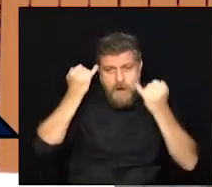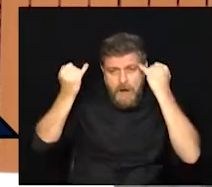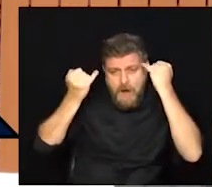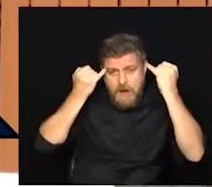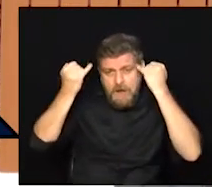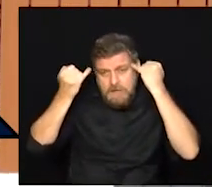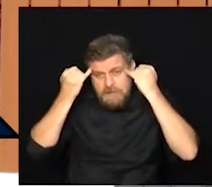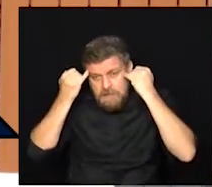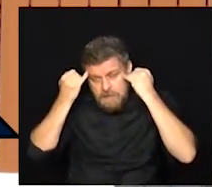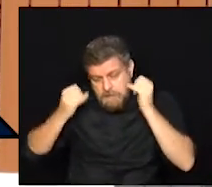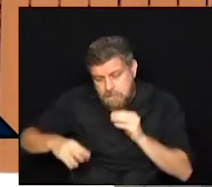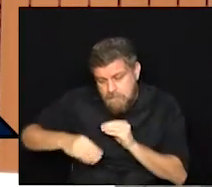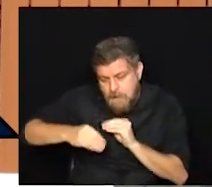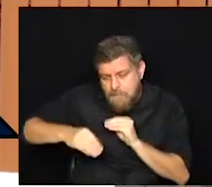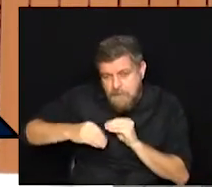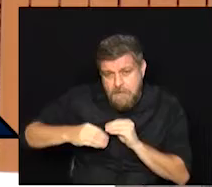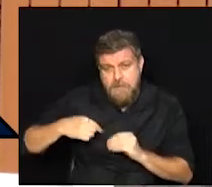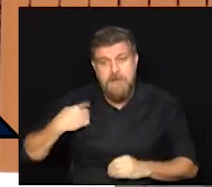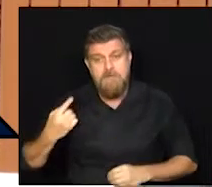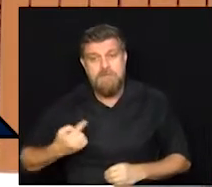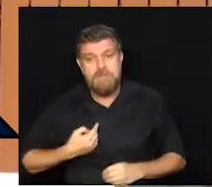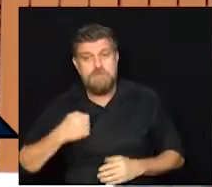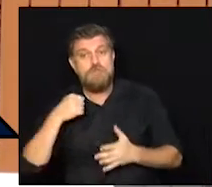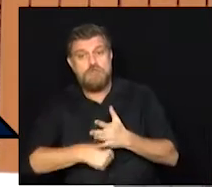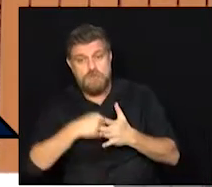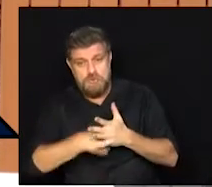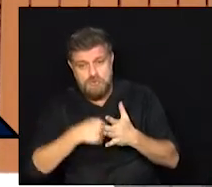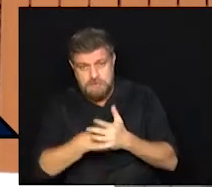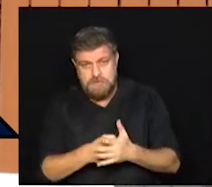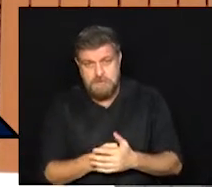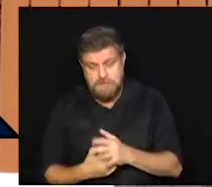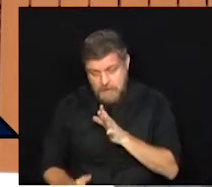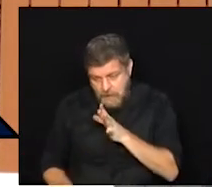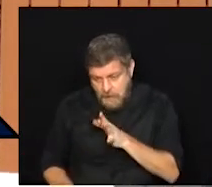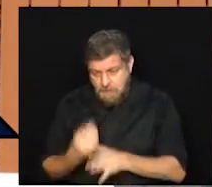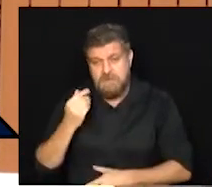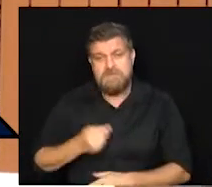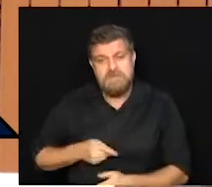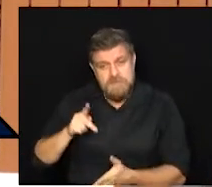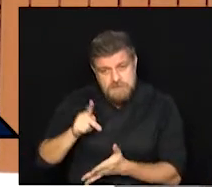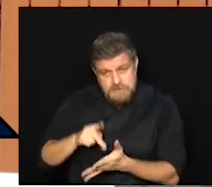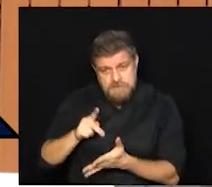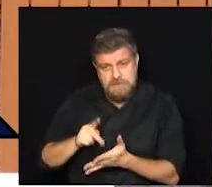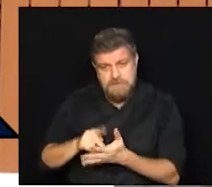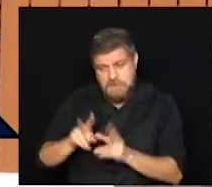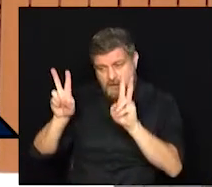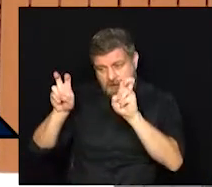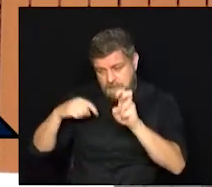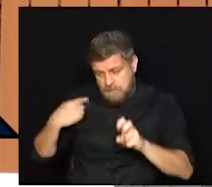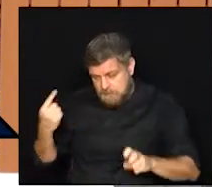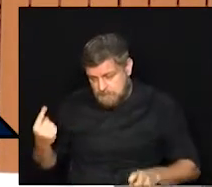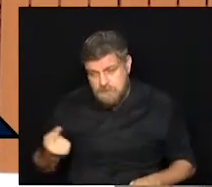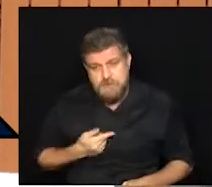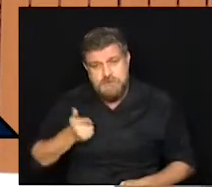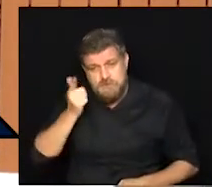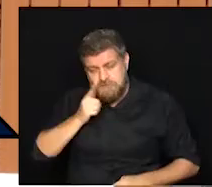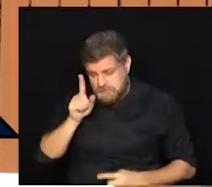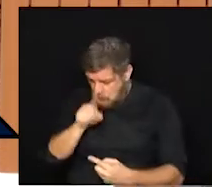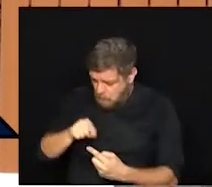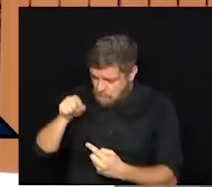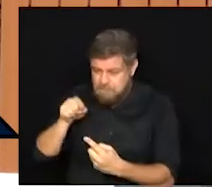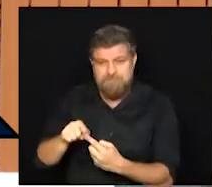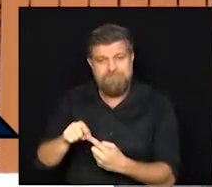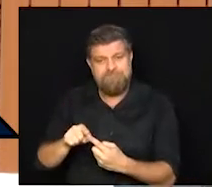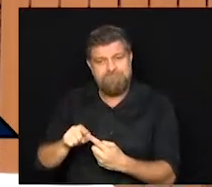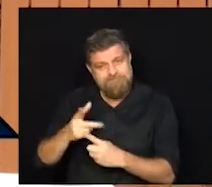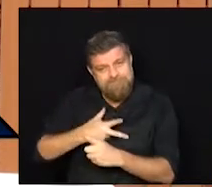que a gente vamos lá, vamos trabalhar no poder público, para que realmente nós abracemos essa causa, para a gente conquiste nossos objetivos.